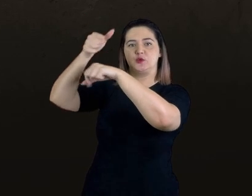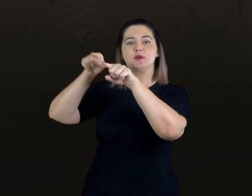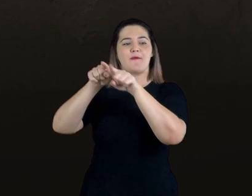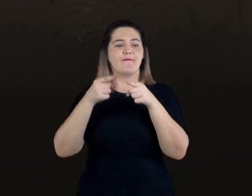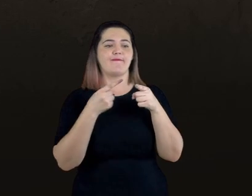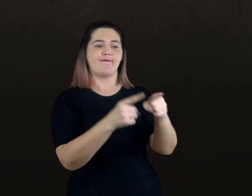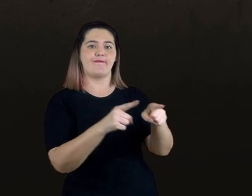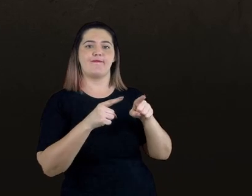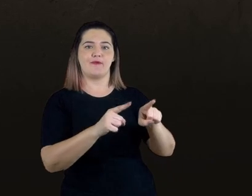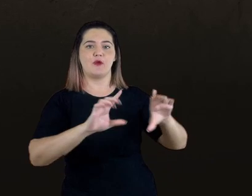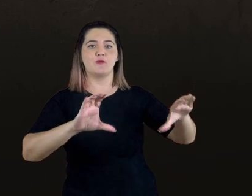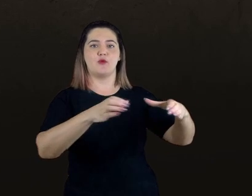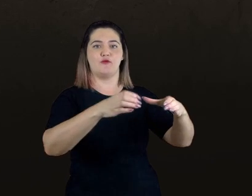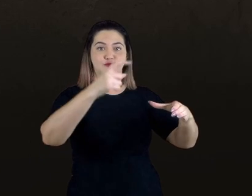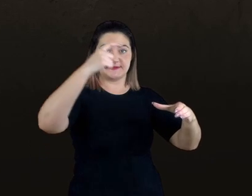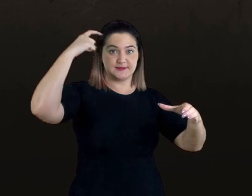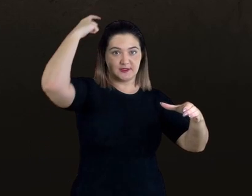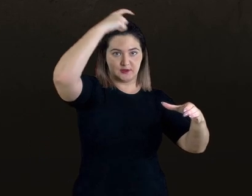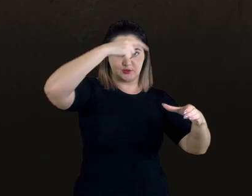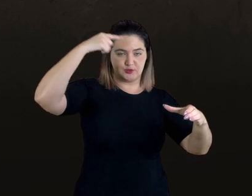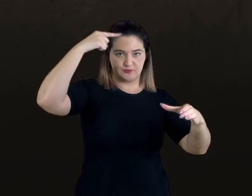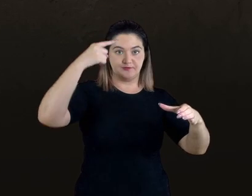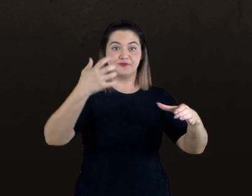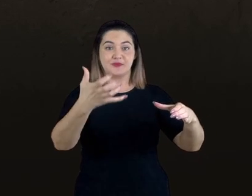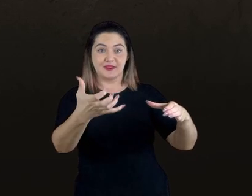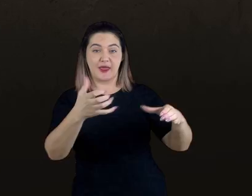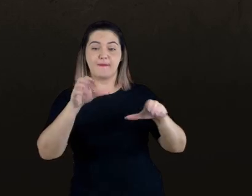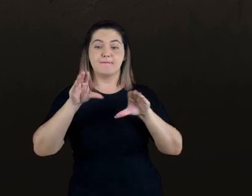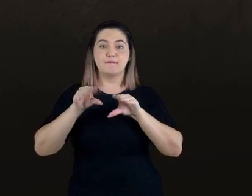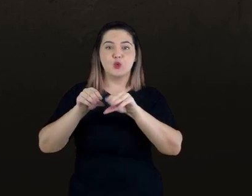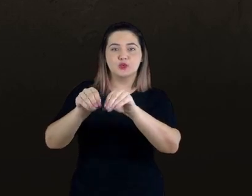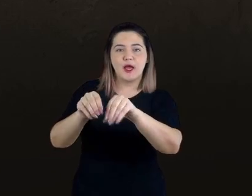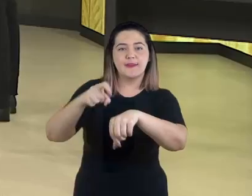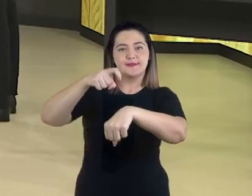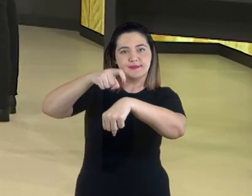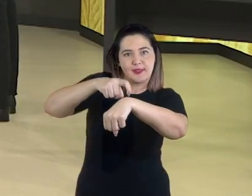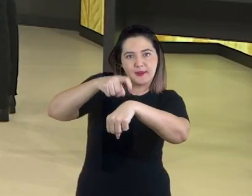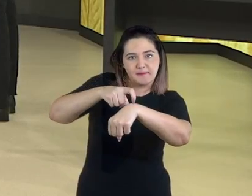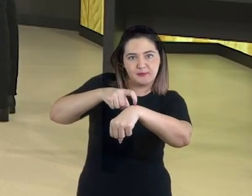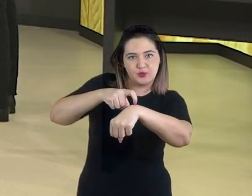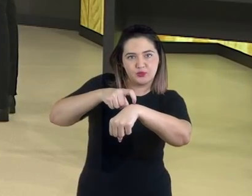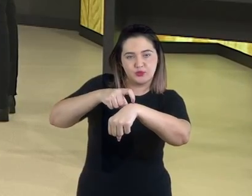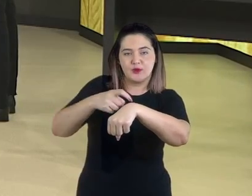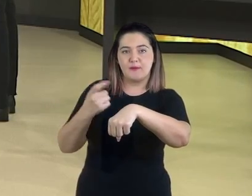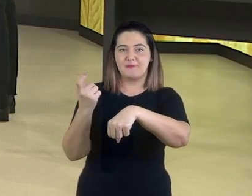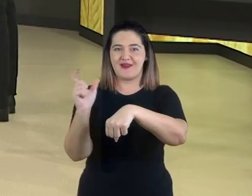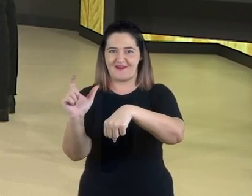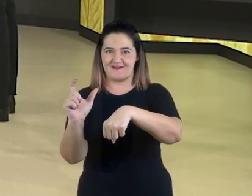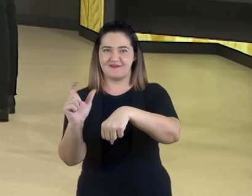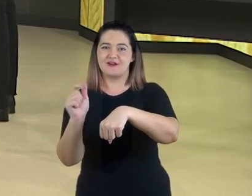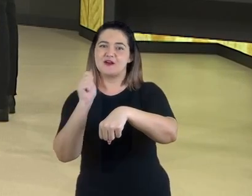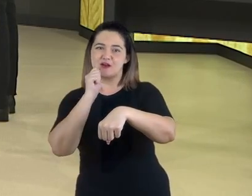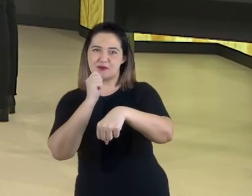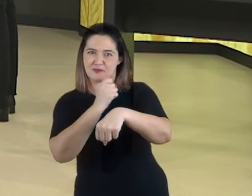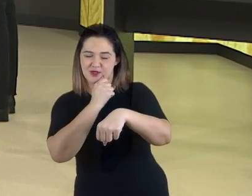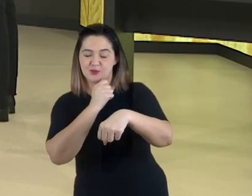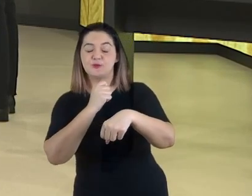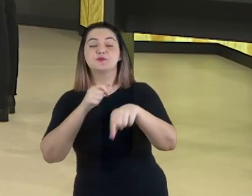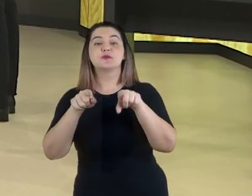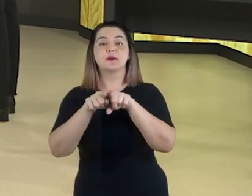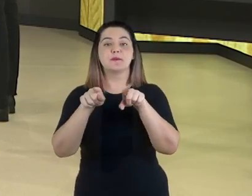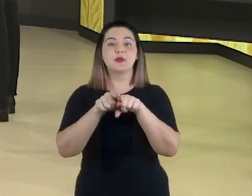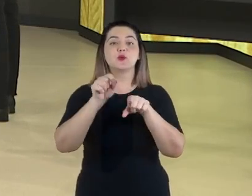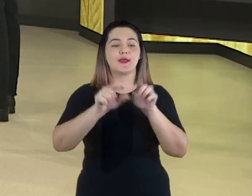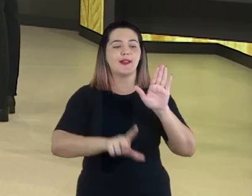Altíssimo, cuidará em mudar os tempos, em aramaico, zeminim, e a lei, vedat, e